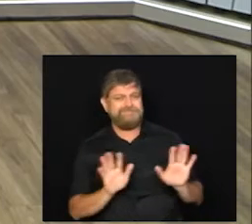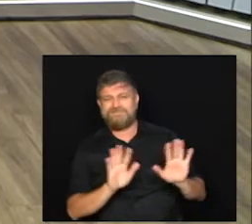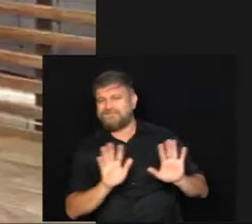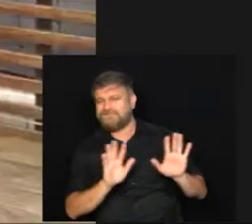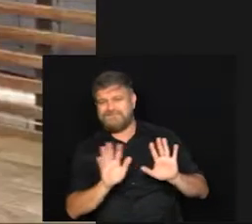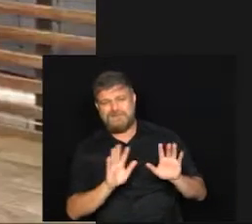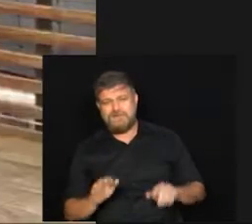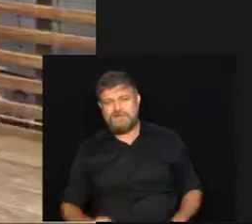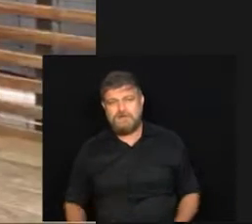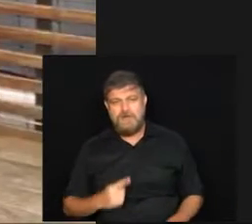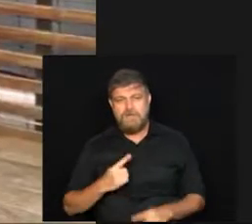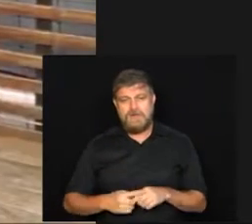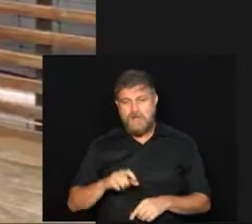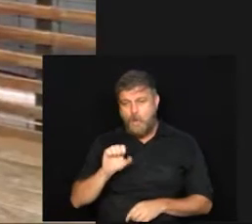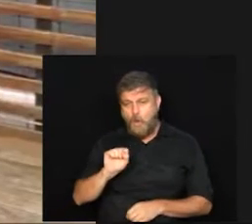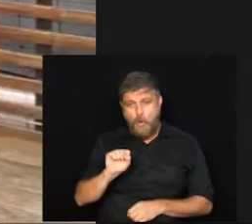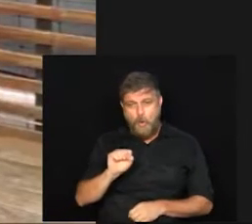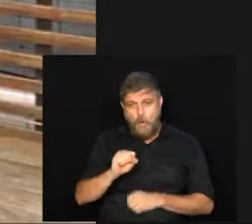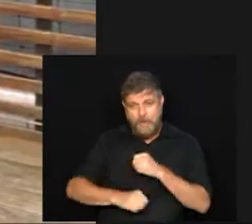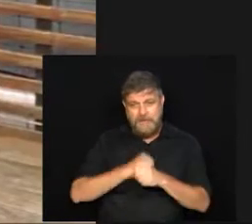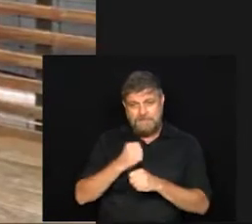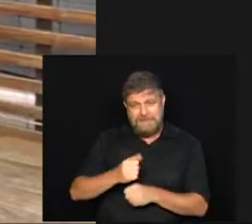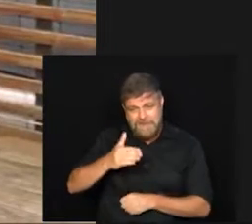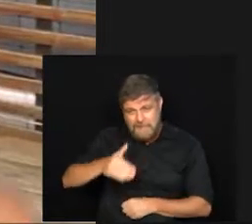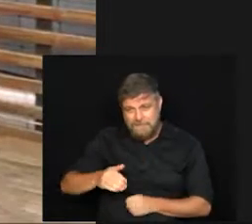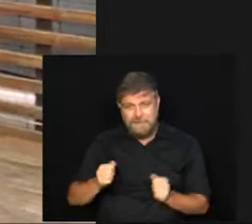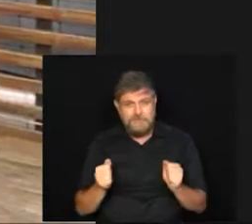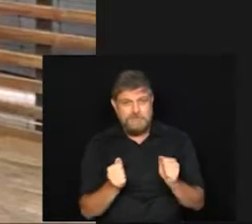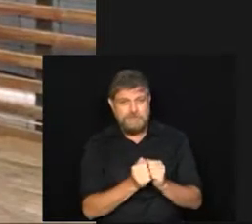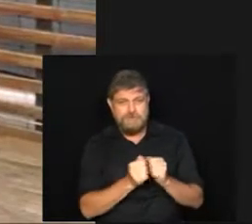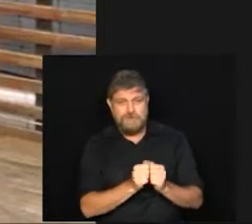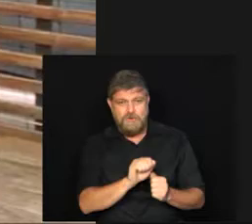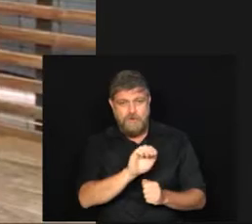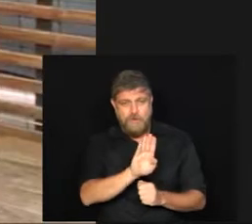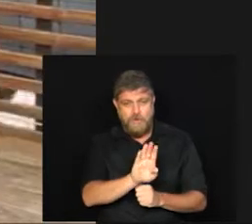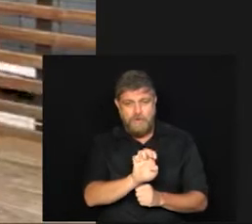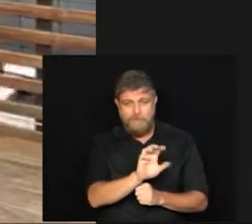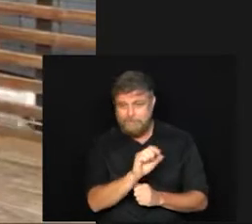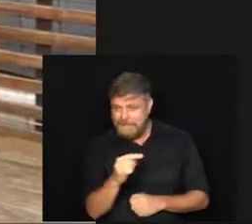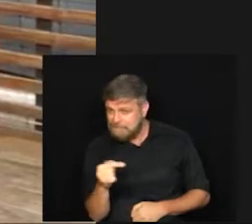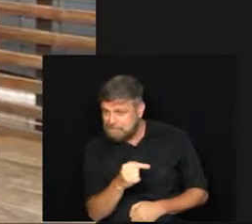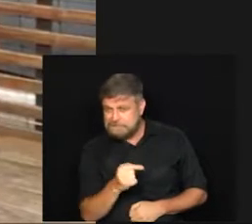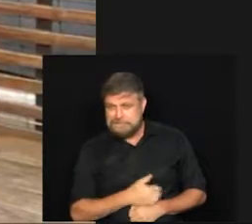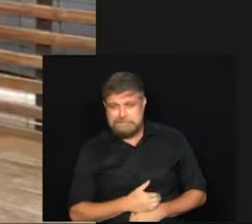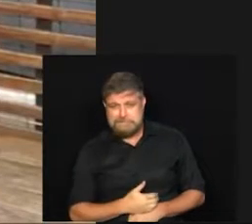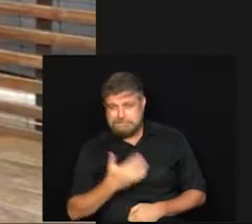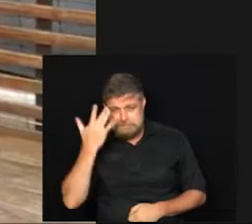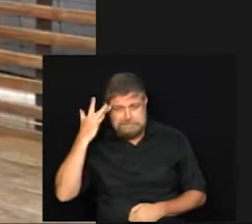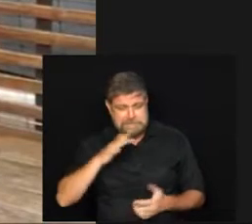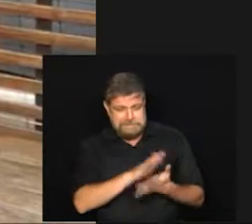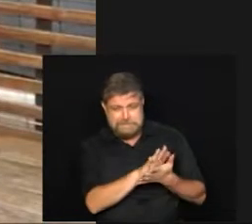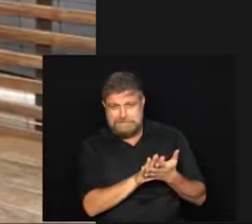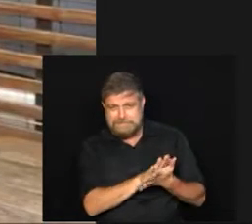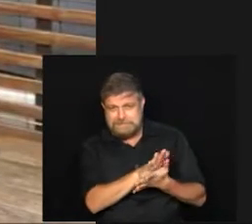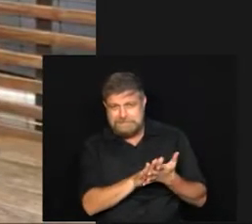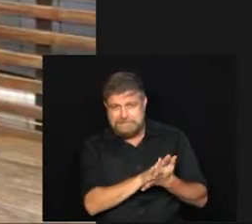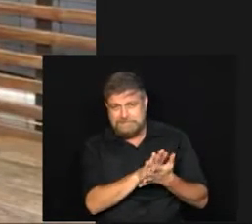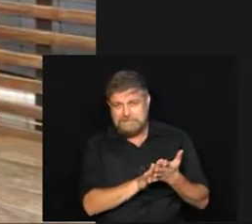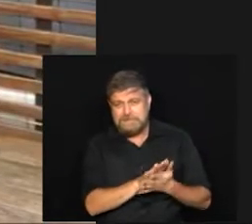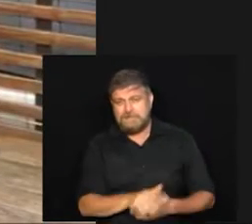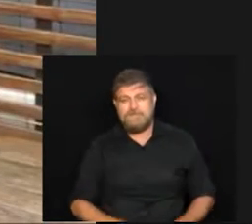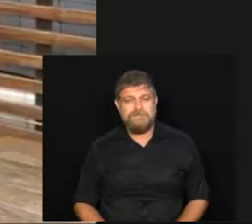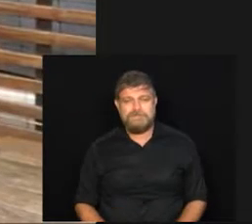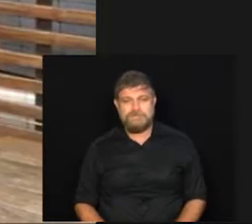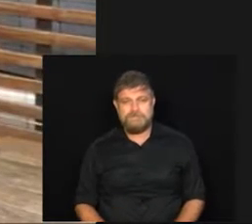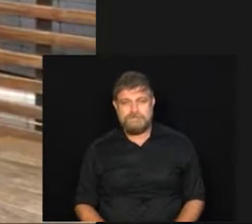Não, porque eu joguei 8 anos e meio com o Belo e ele não sabe nem chutar a bola direito. Então, é muito relativo isso.